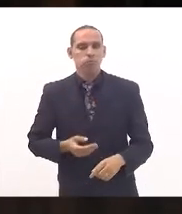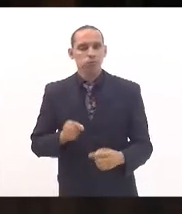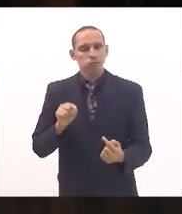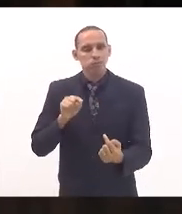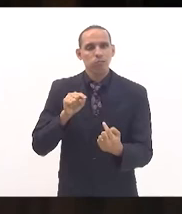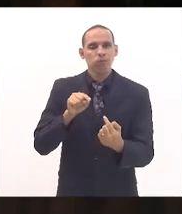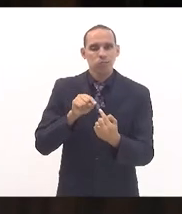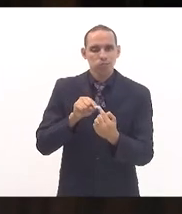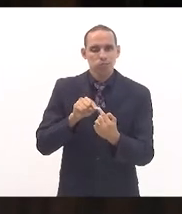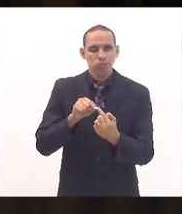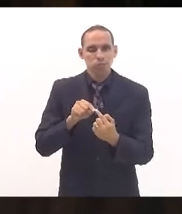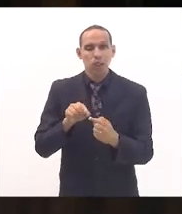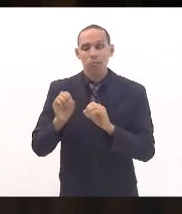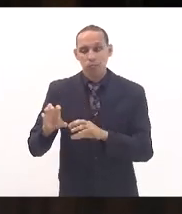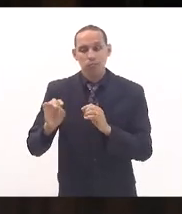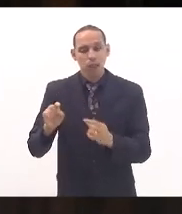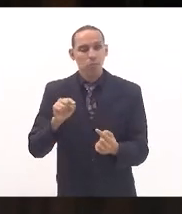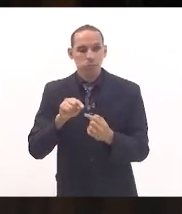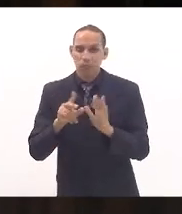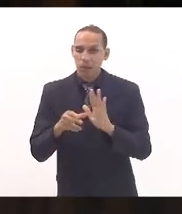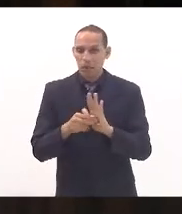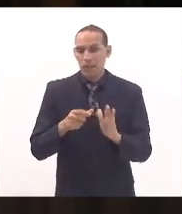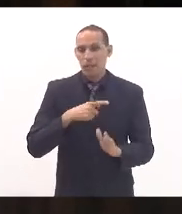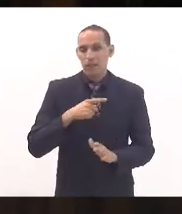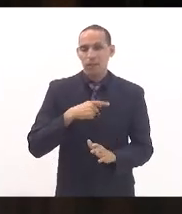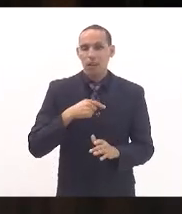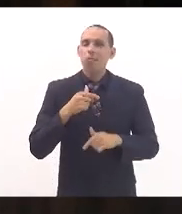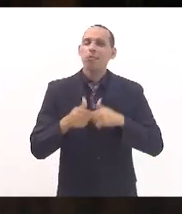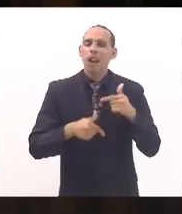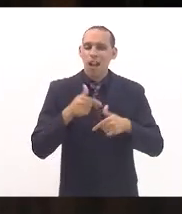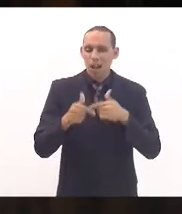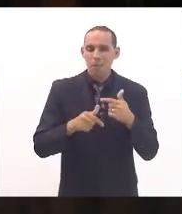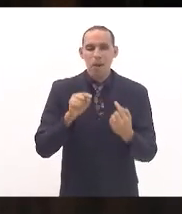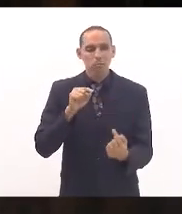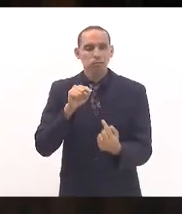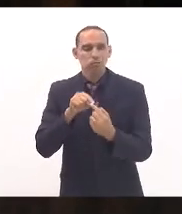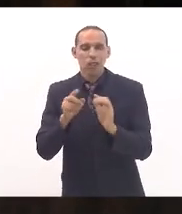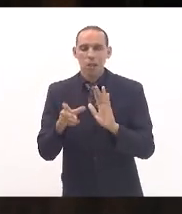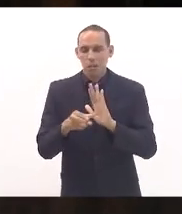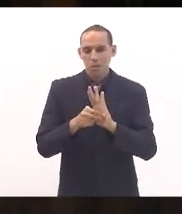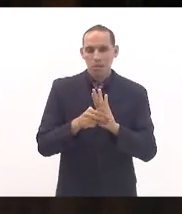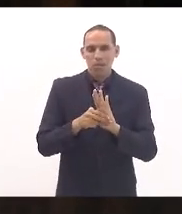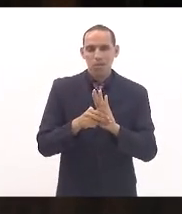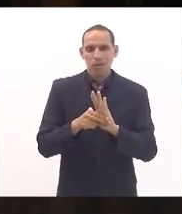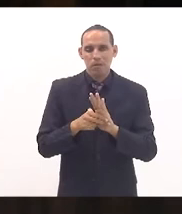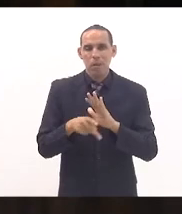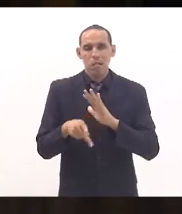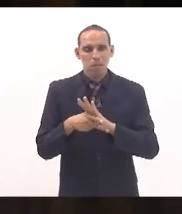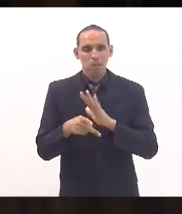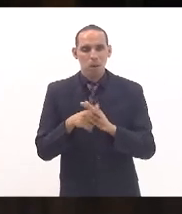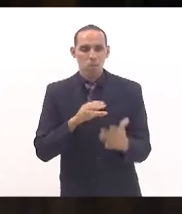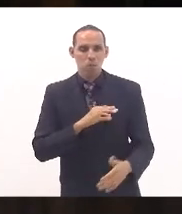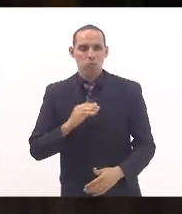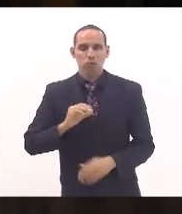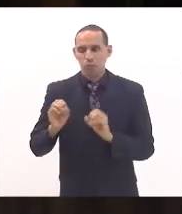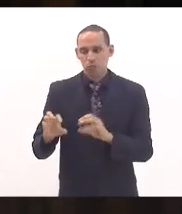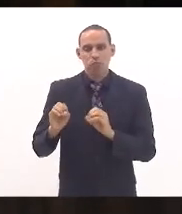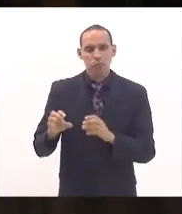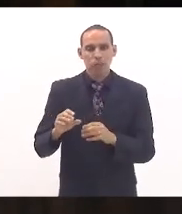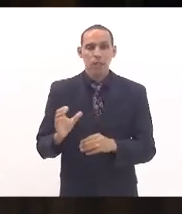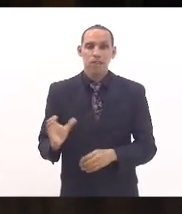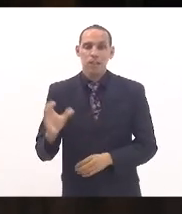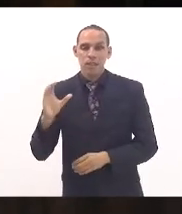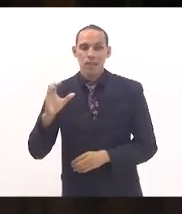com emenda, de Trabalho, Legislação Social e Seguridade Social favorável com a emenda da Comissão de Educação, Ciência e